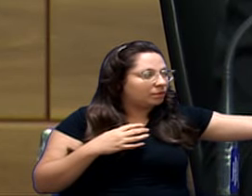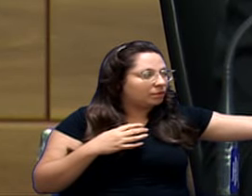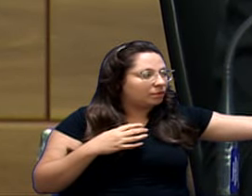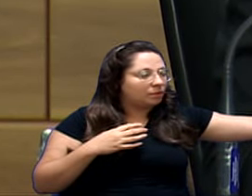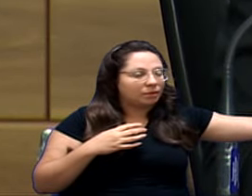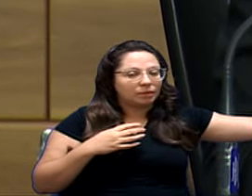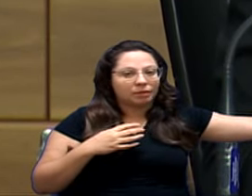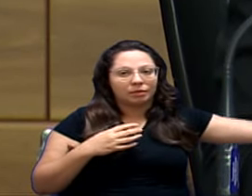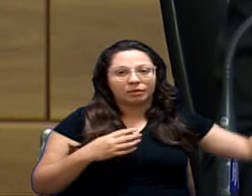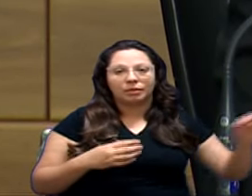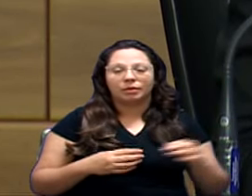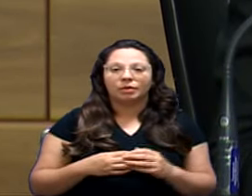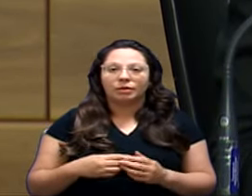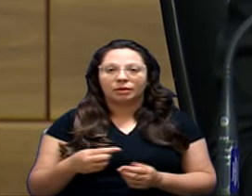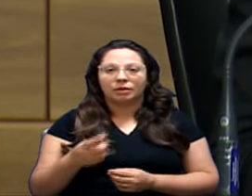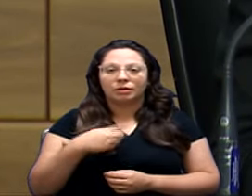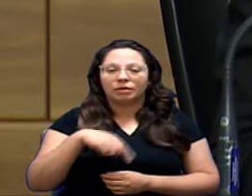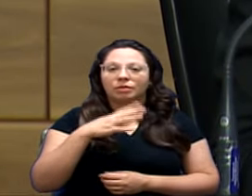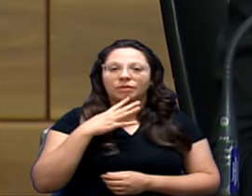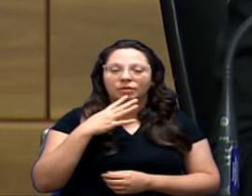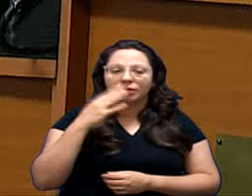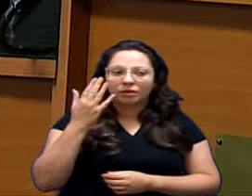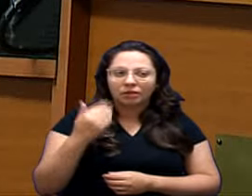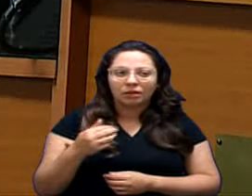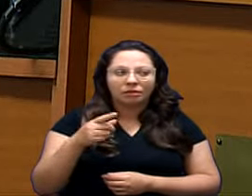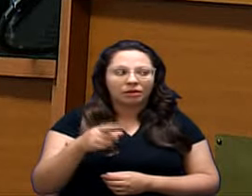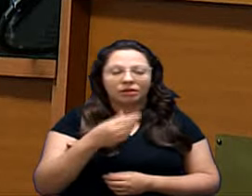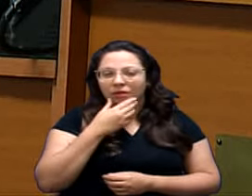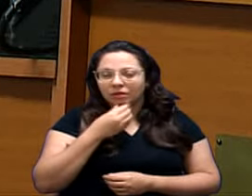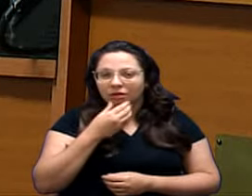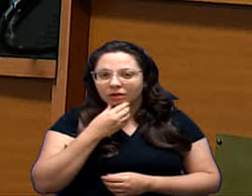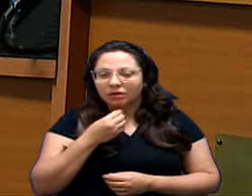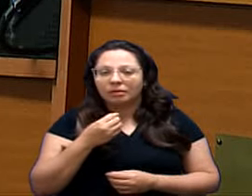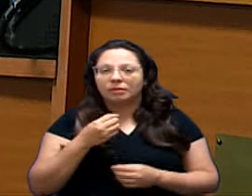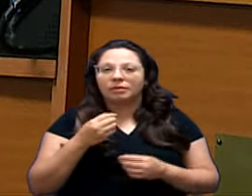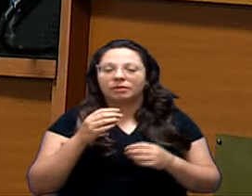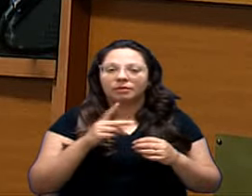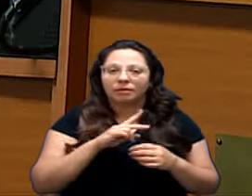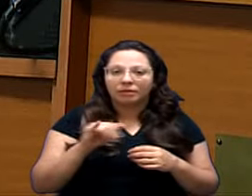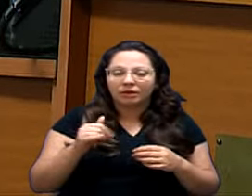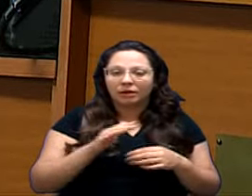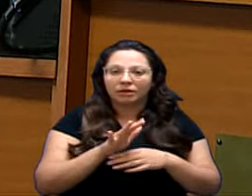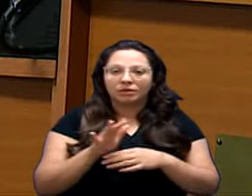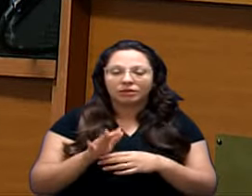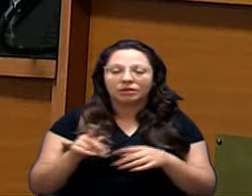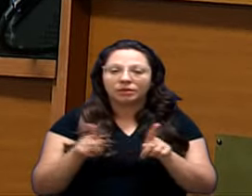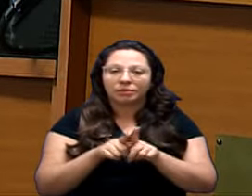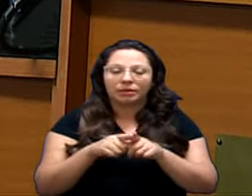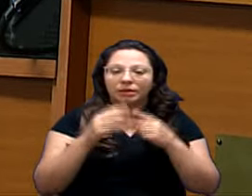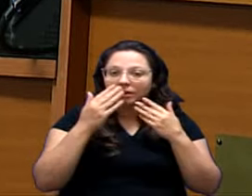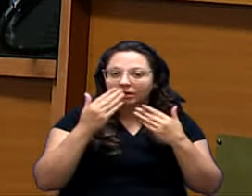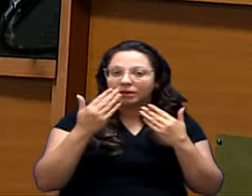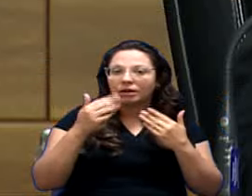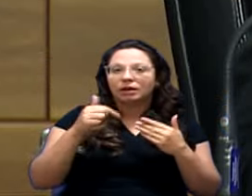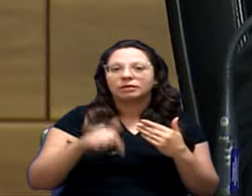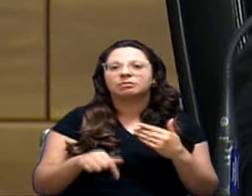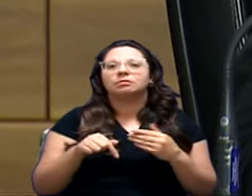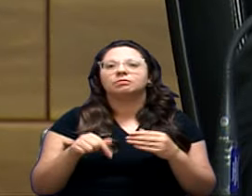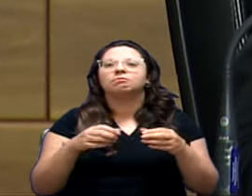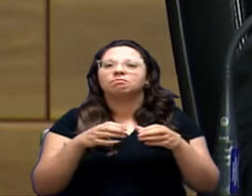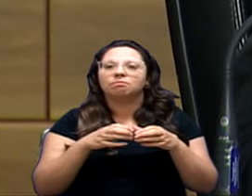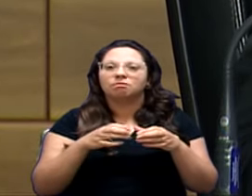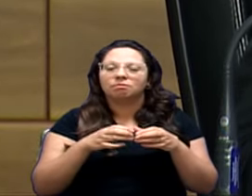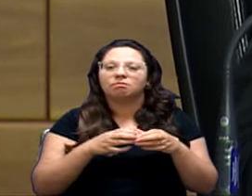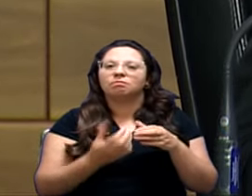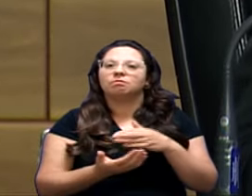o Thiago vai conduzir isso de forma muito muito sábia agradecer também a comissão essa multidisciplinar que tá